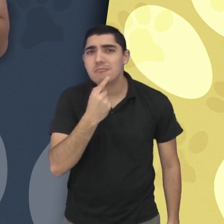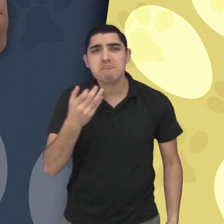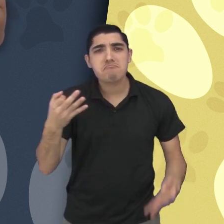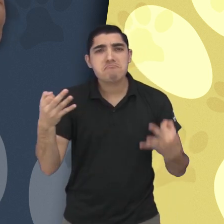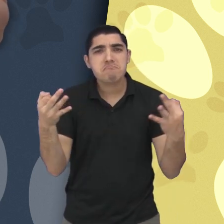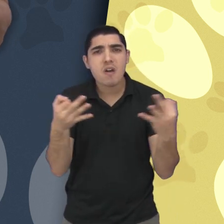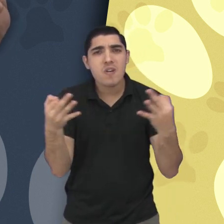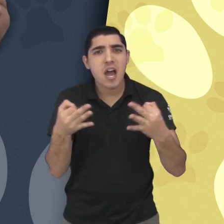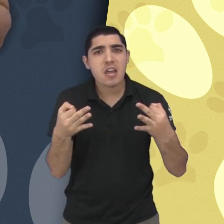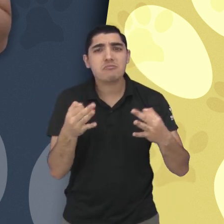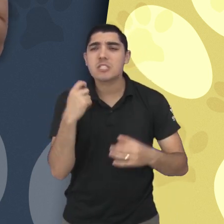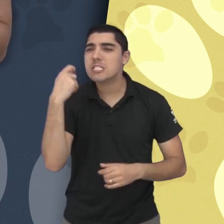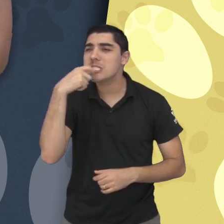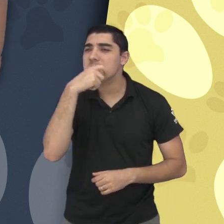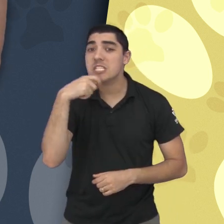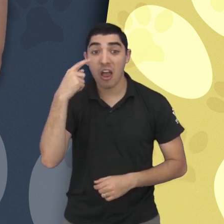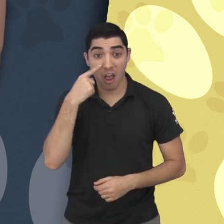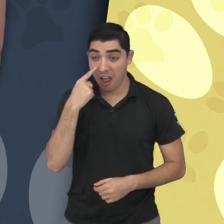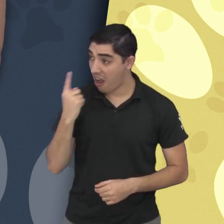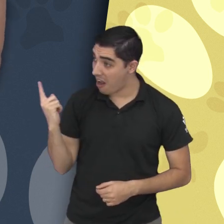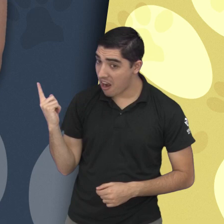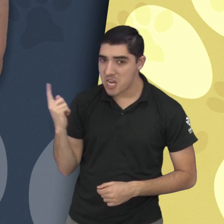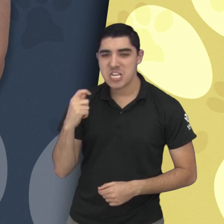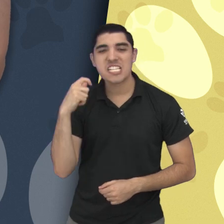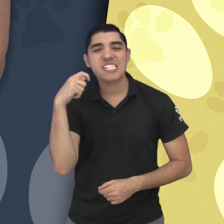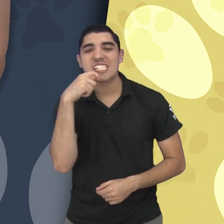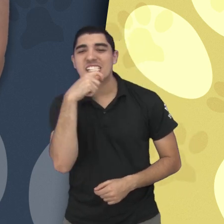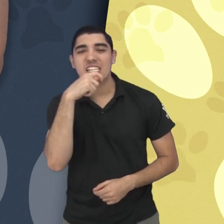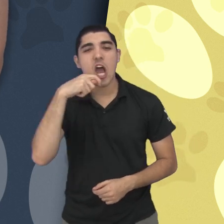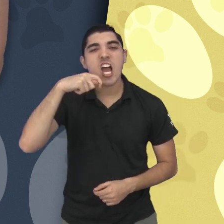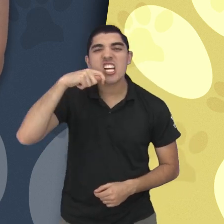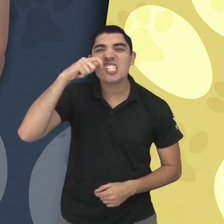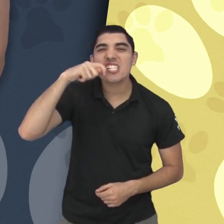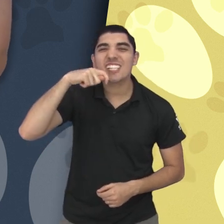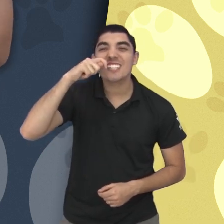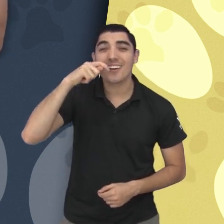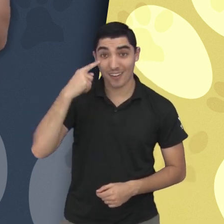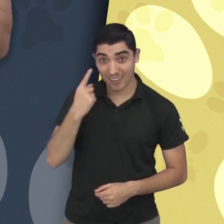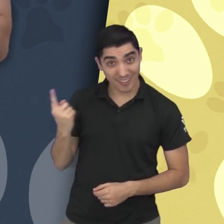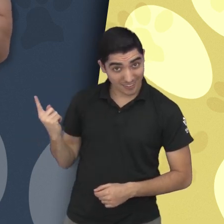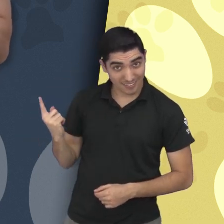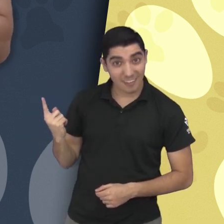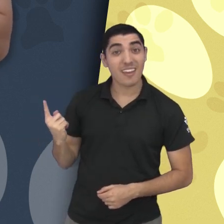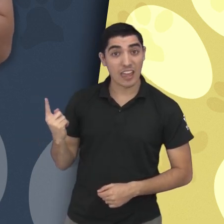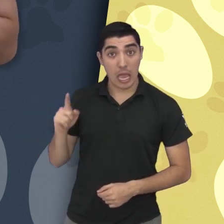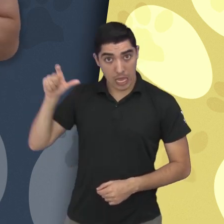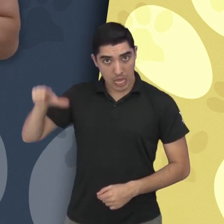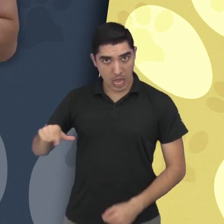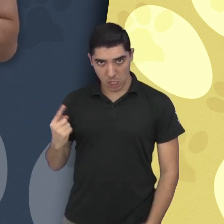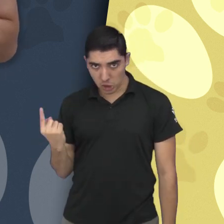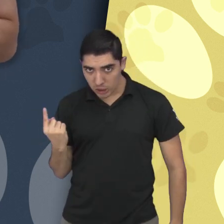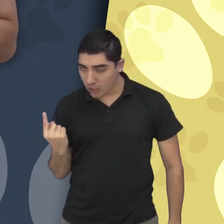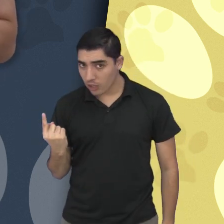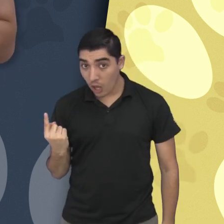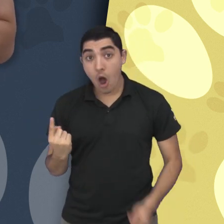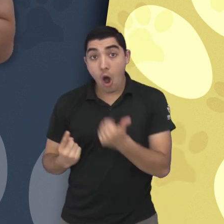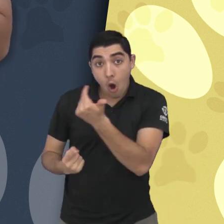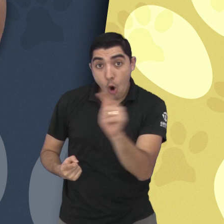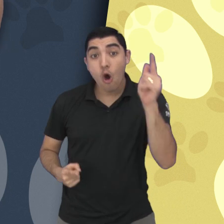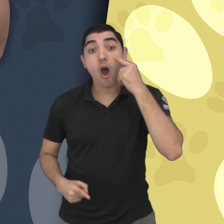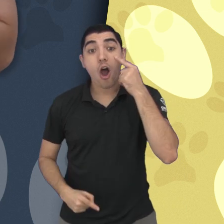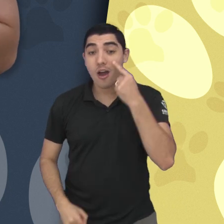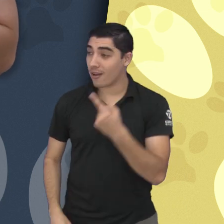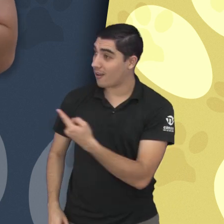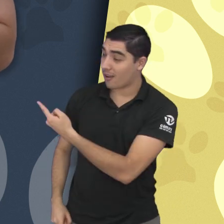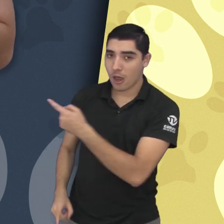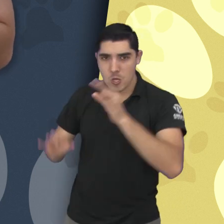bem cuidados. Afinal, olha só aí, ó, a escovação que o tutor tá oferecendo para ele. E ele não tá sozinho, não. Este Rottweiler